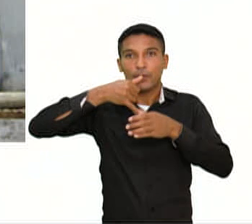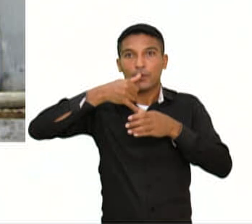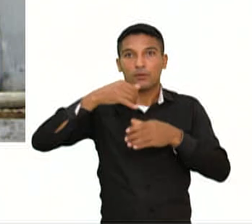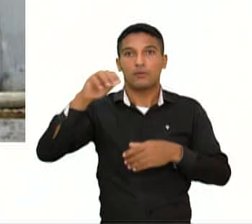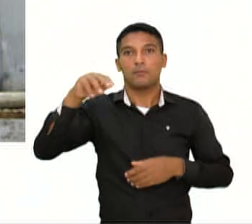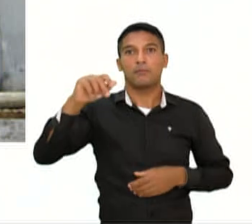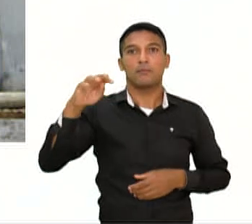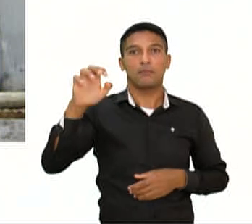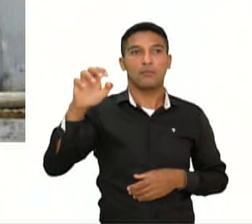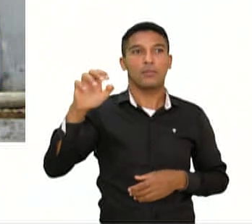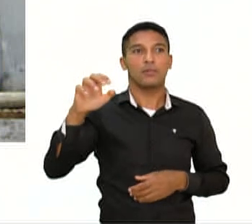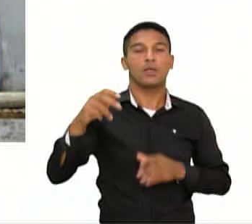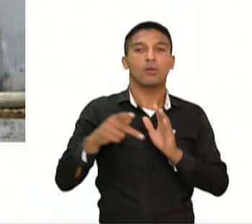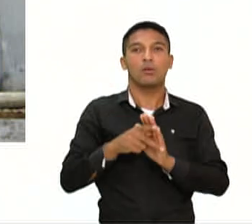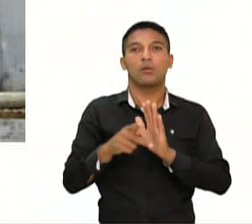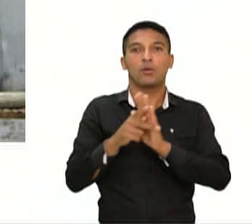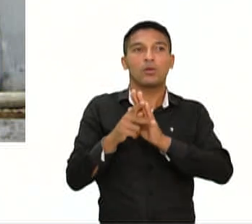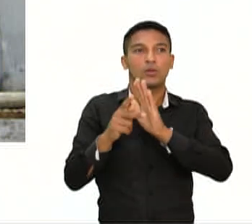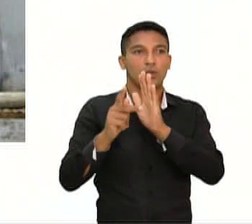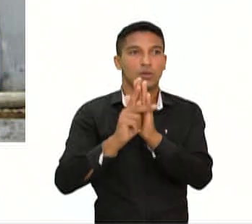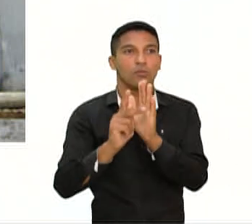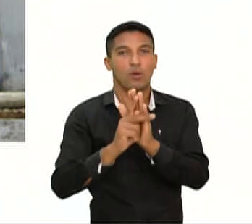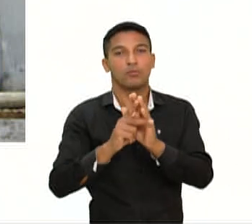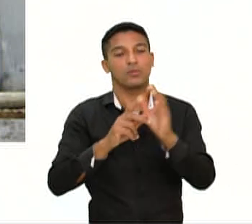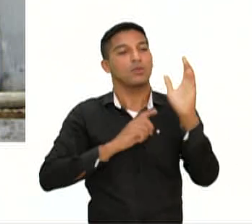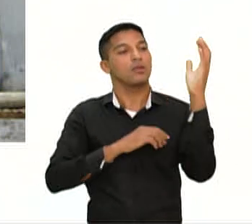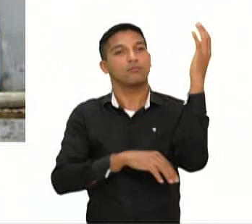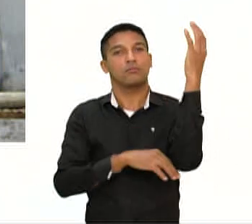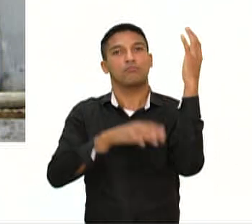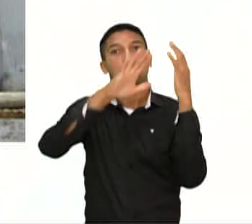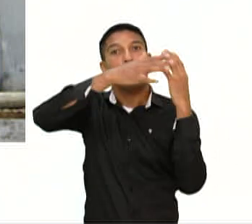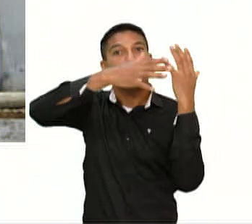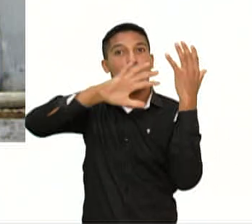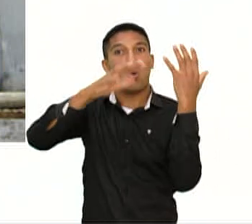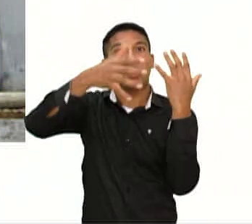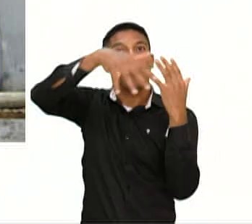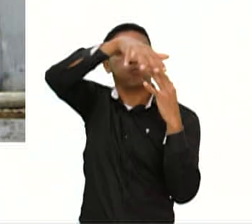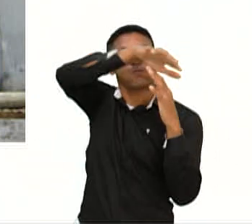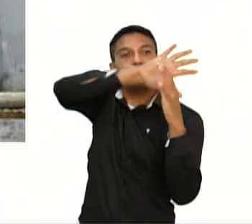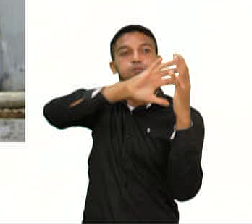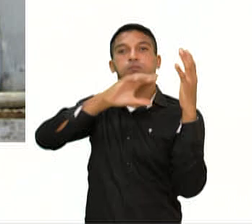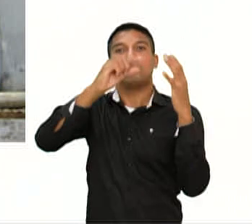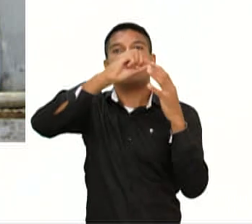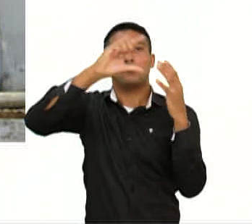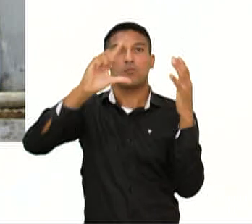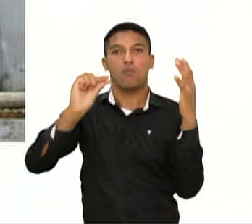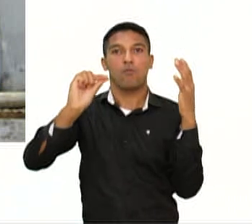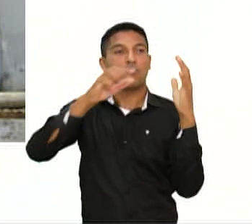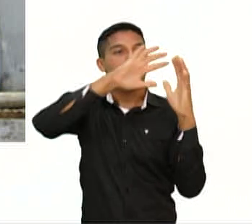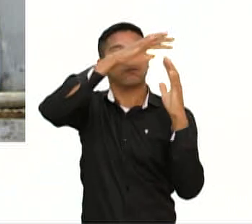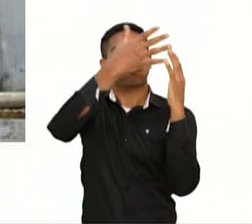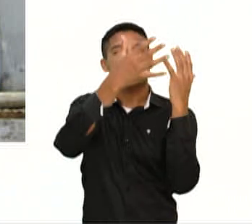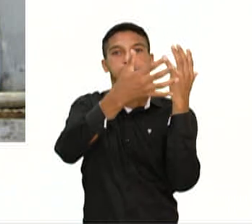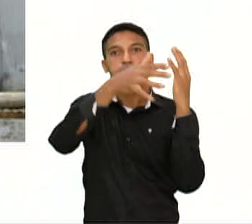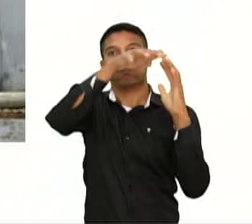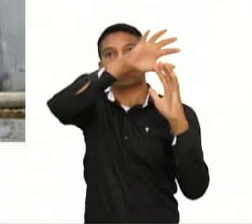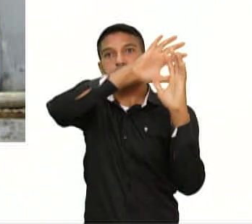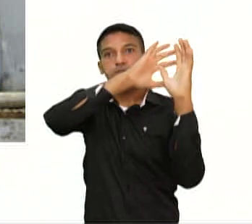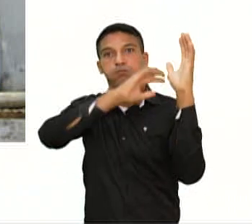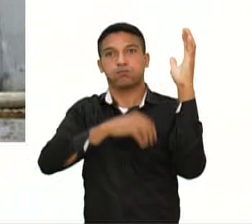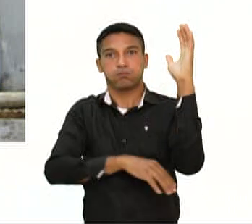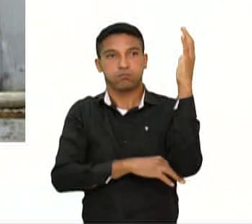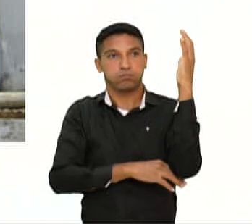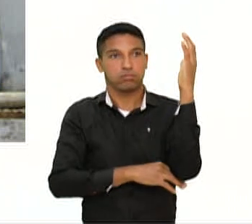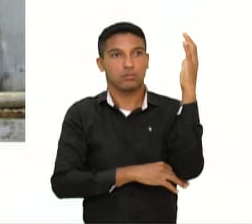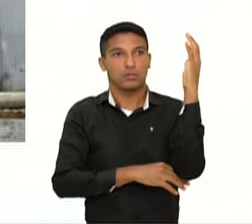seu literal apogeu, no sentido de folhas, onde você tem gradualmente a mensuração de